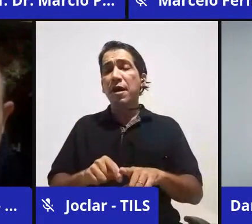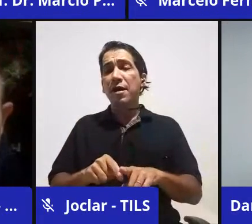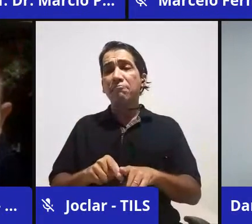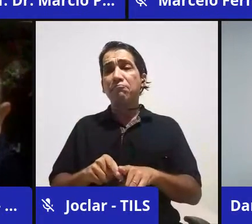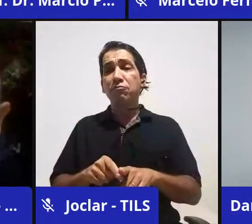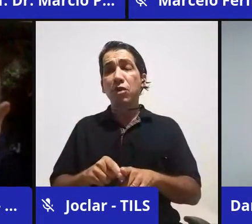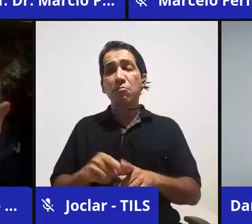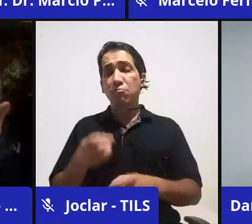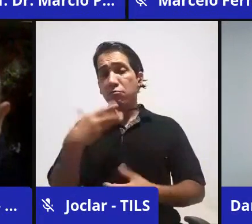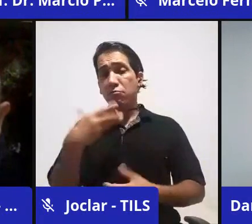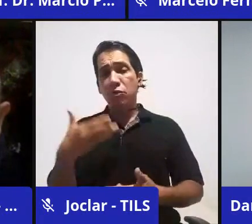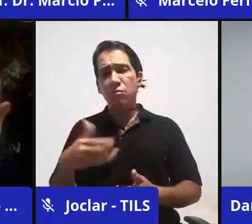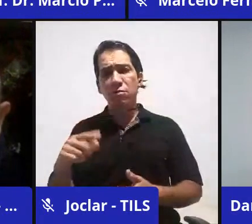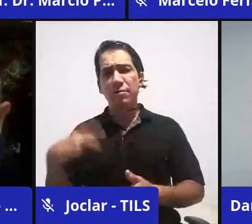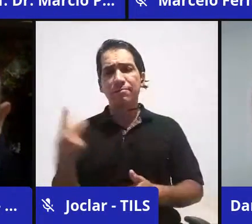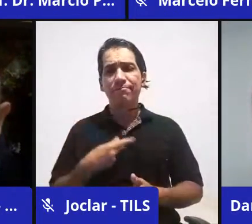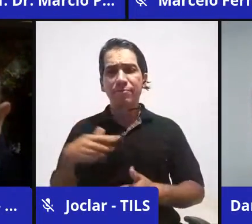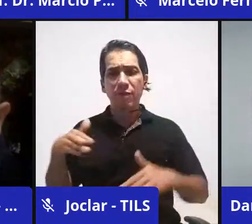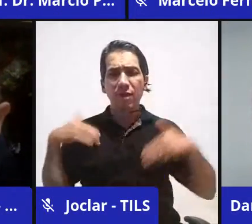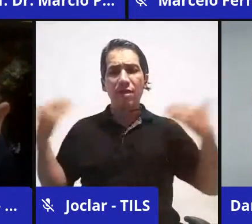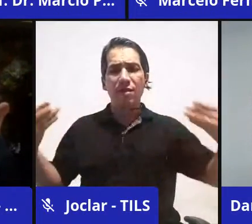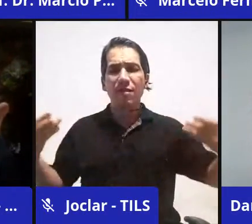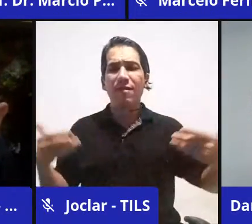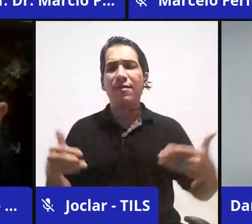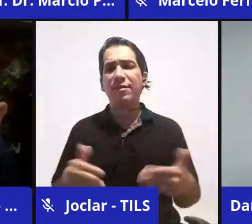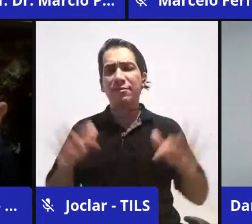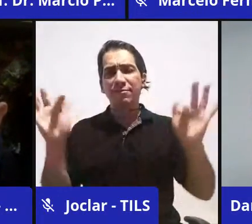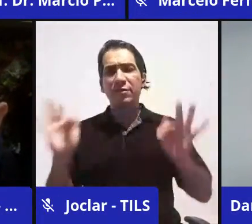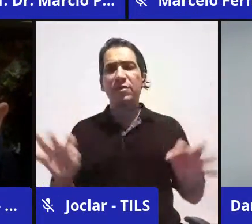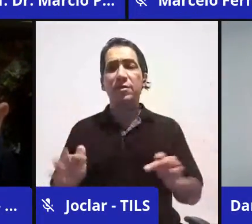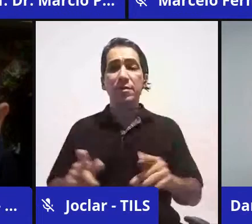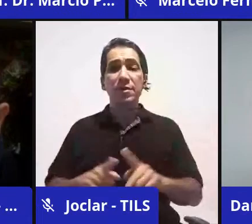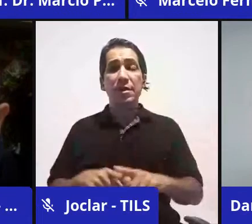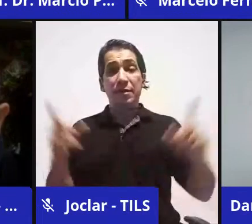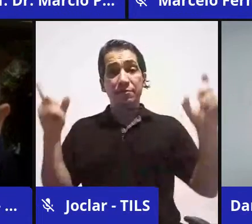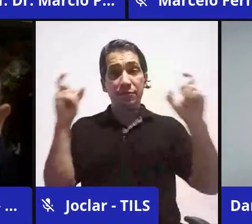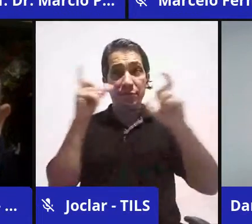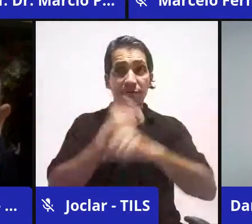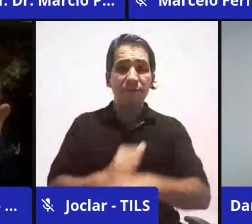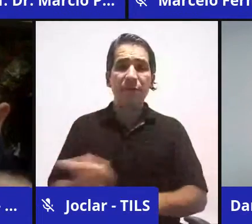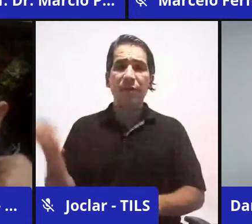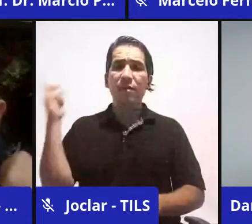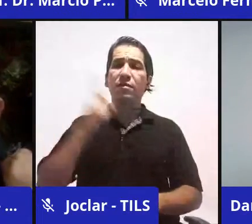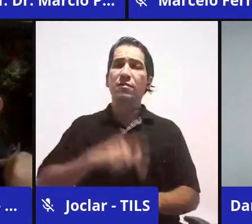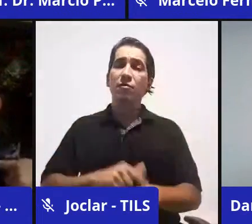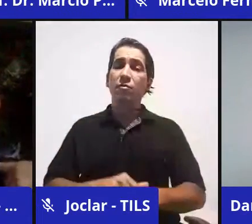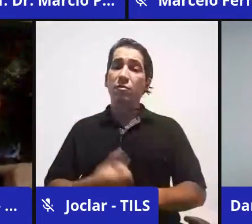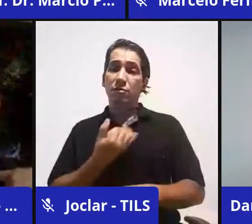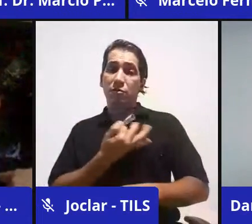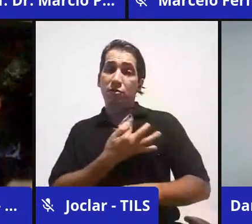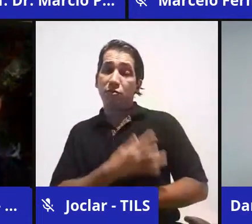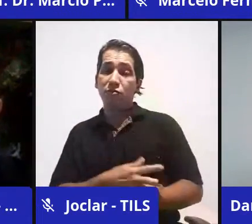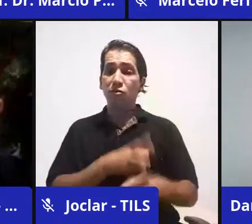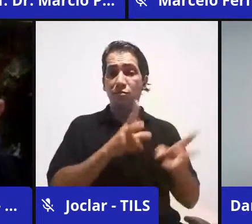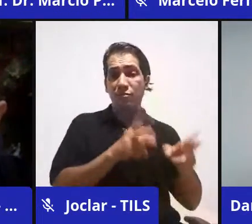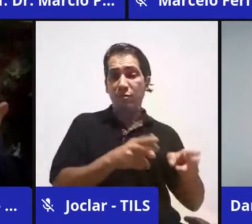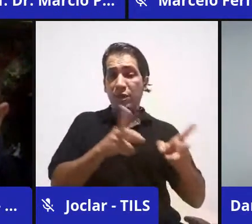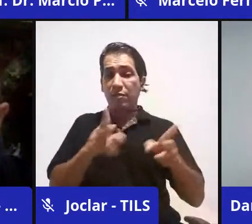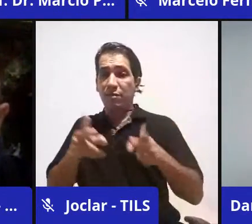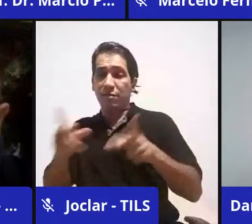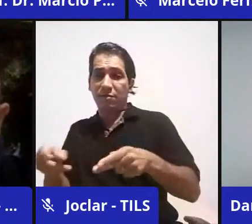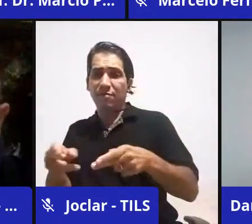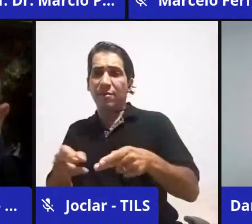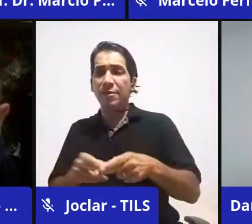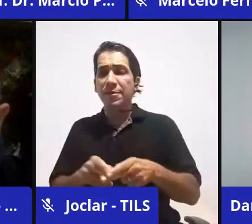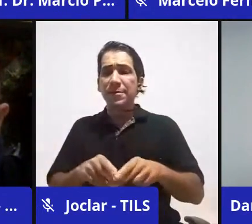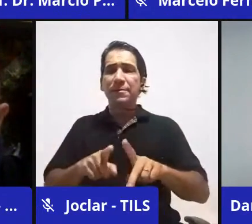desafio manter esses índices nas outras versões que a gente já pensava em planejar. No entanto, é